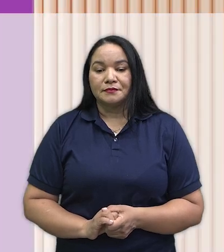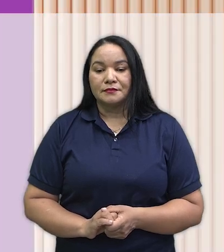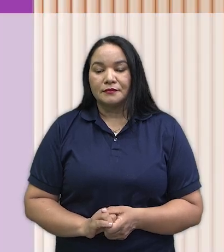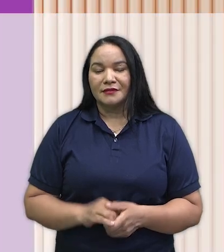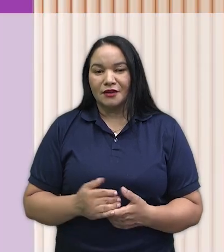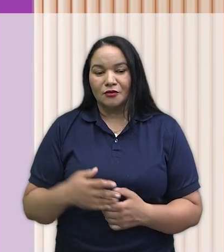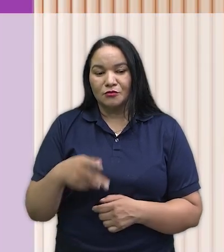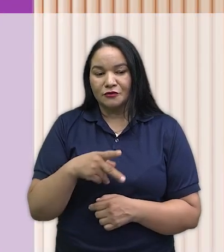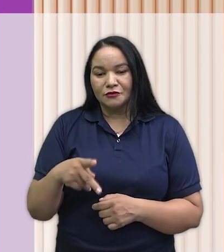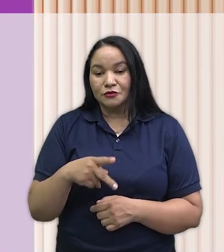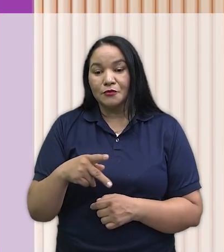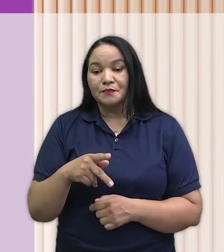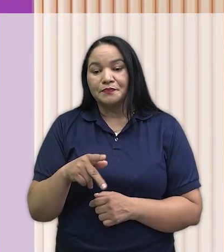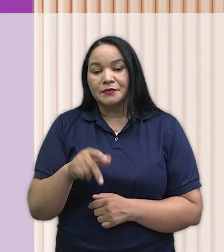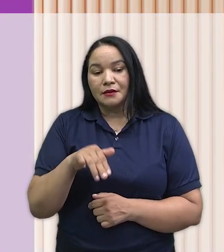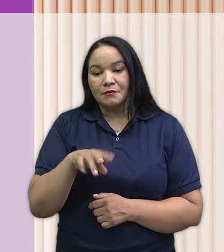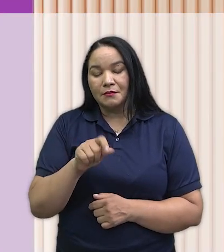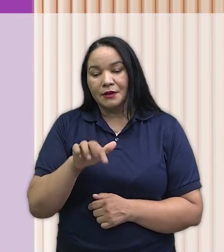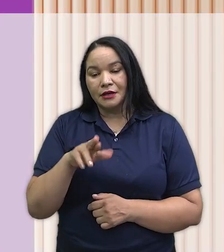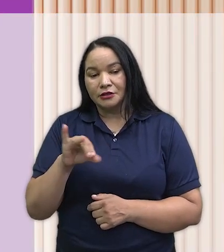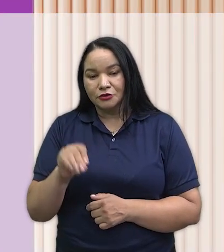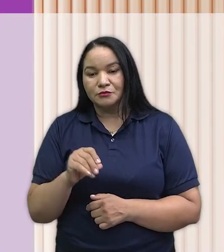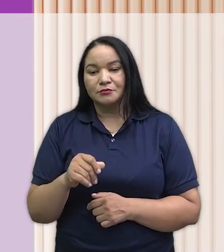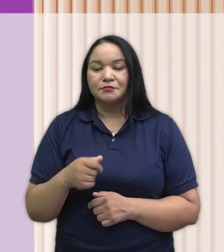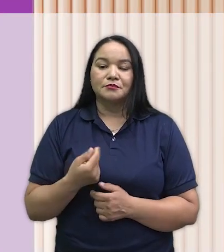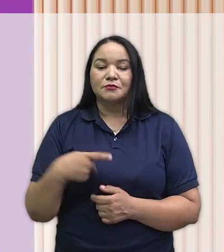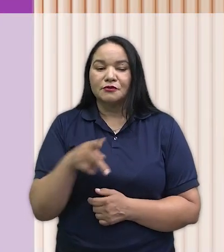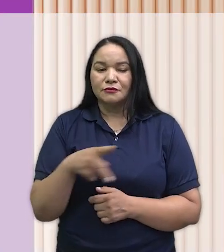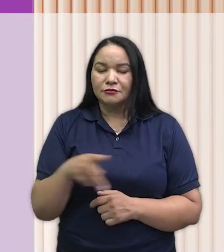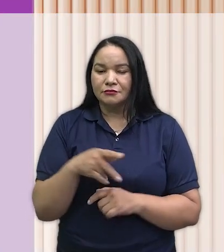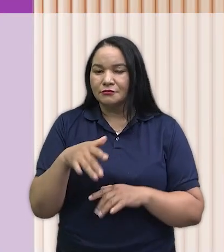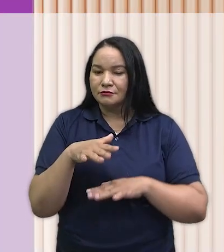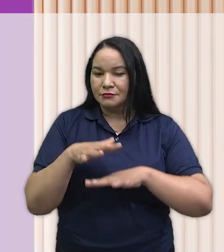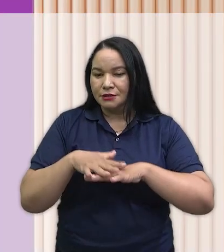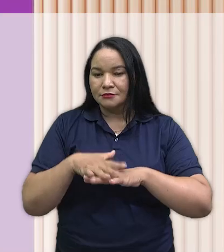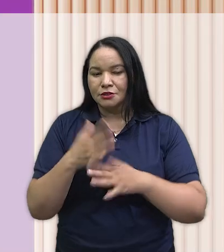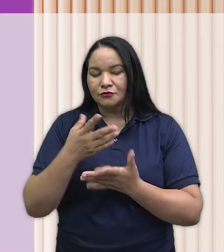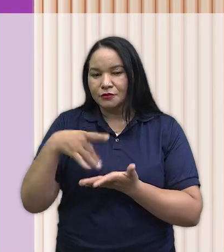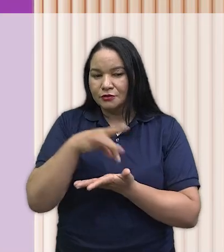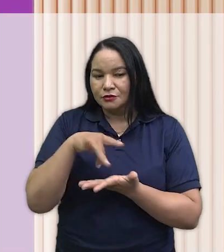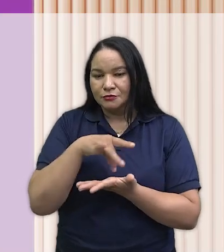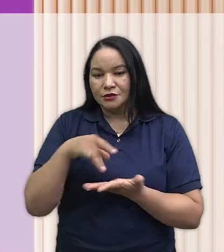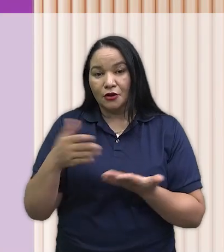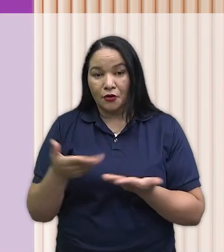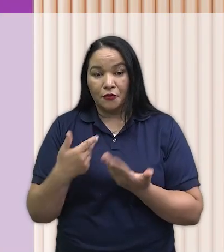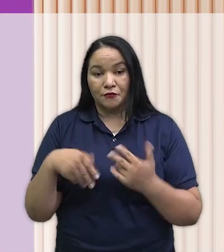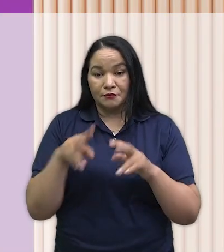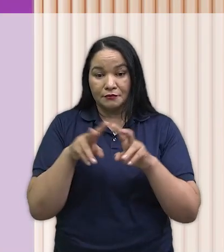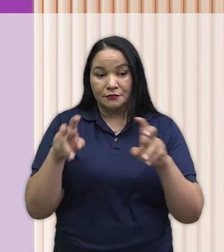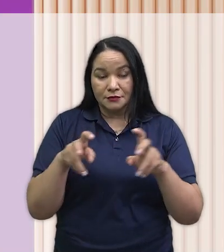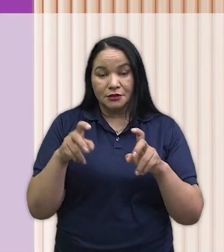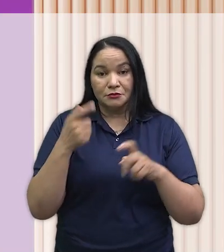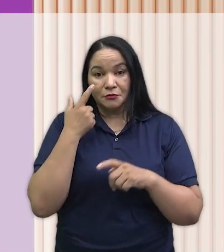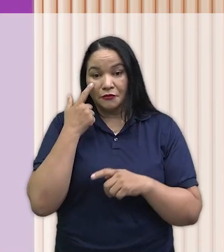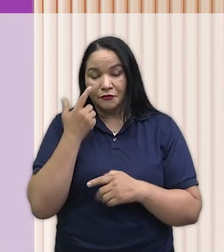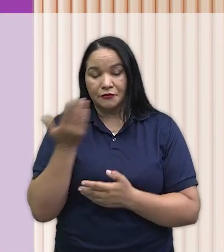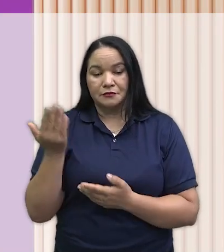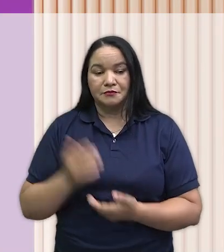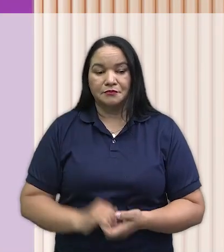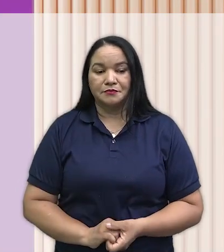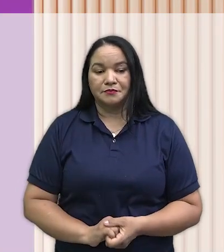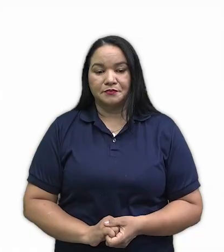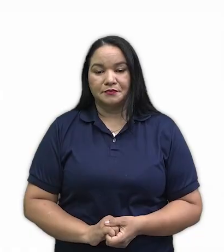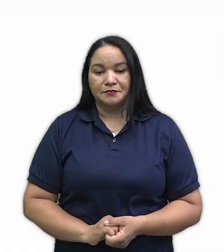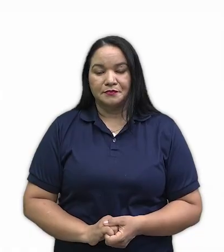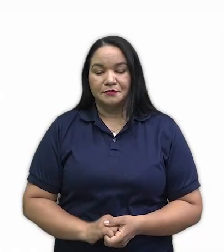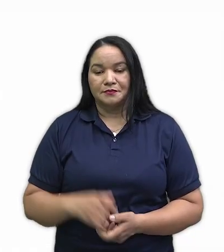Médio. Eu sou o professor Mário André, professor de matemática aqui no Centro de Mídias, e vamos agora verificar o nosso objeto de estudo dessa